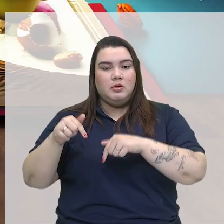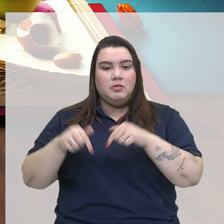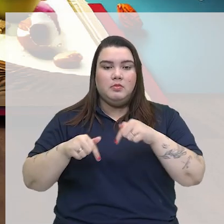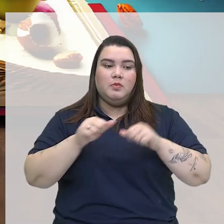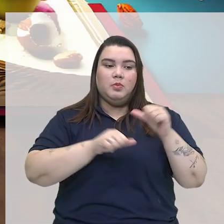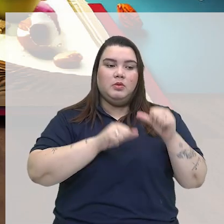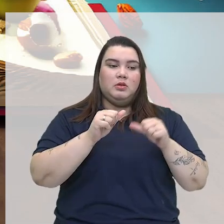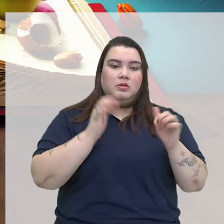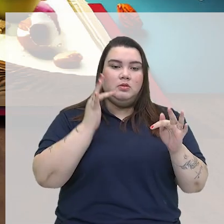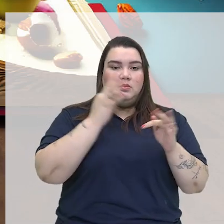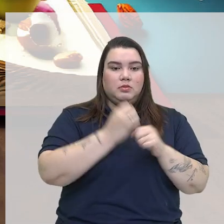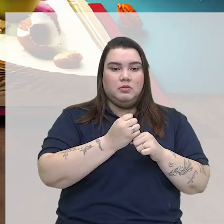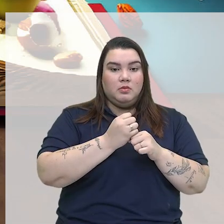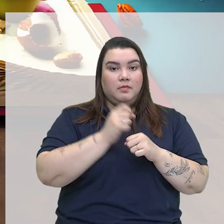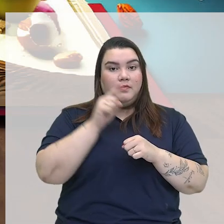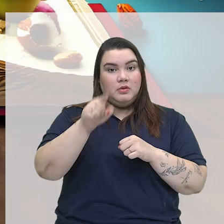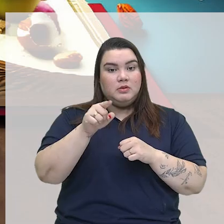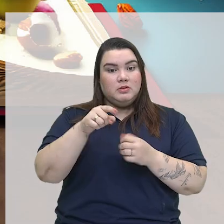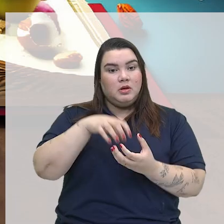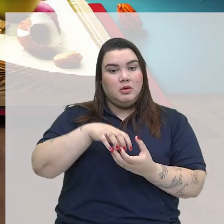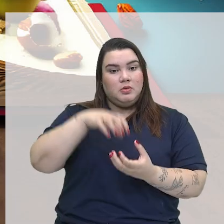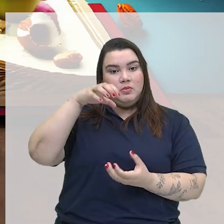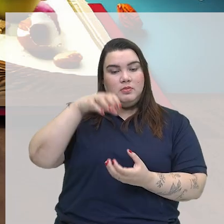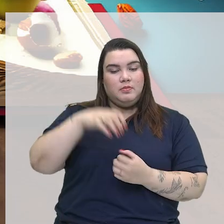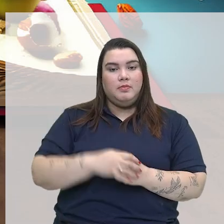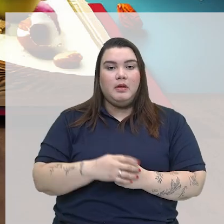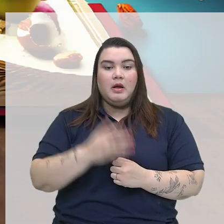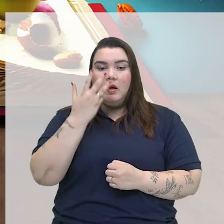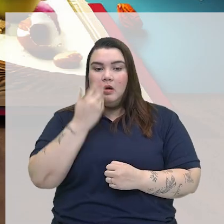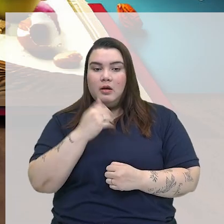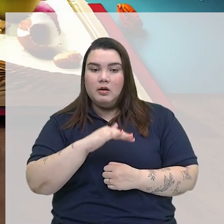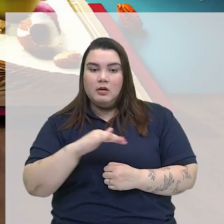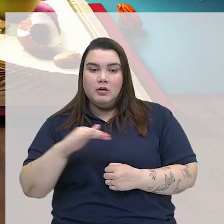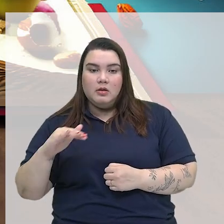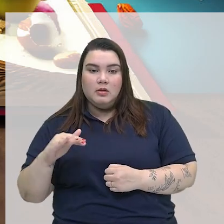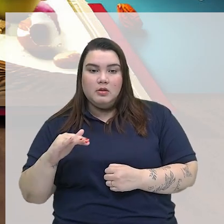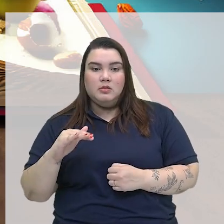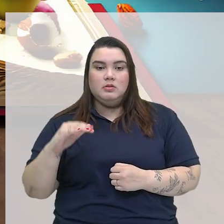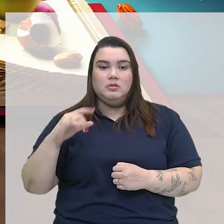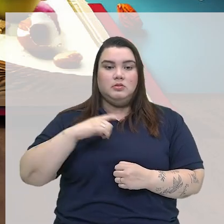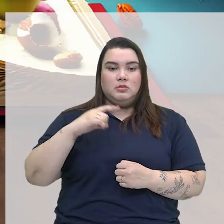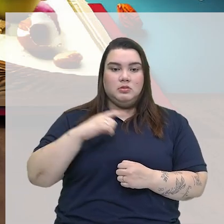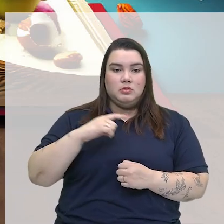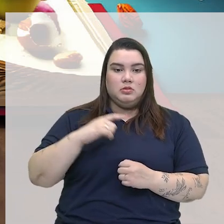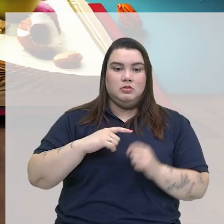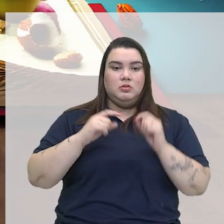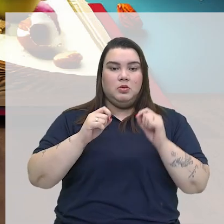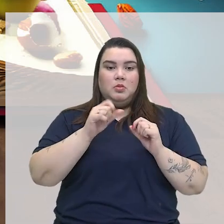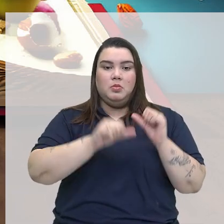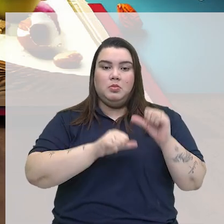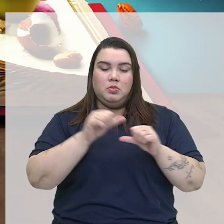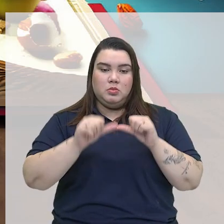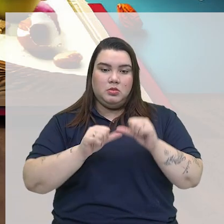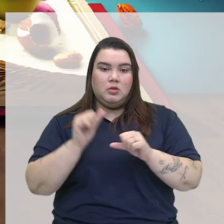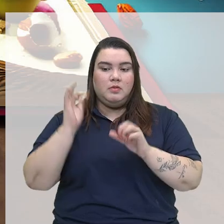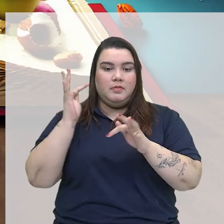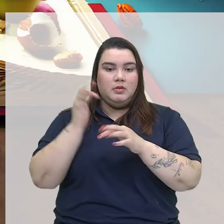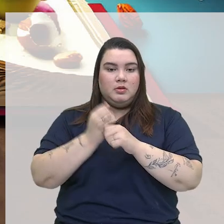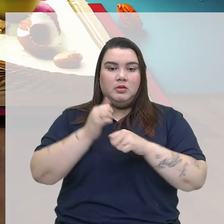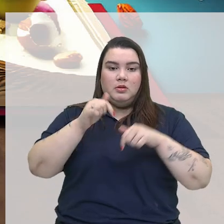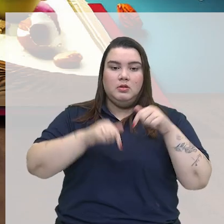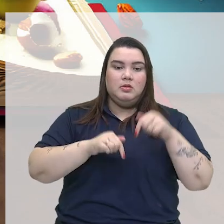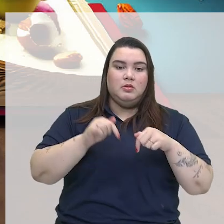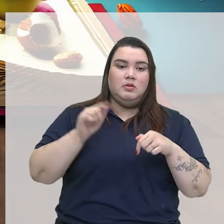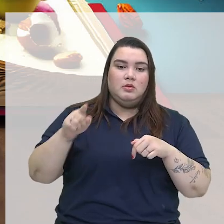transformação física. Você é adulto, né? A criança, ela faz o trabalho da transformação química e física quando